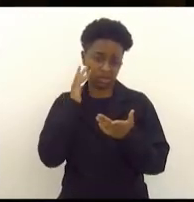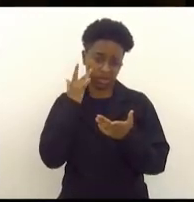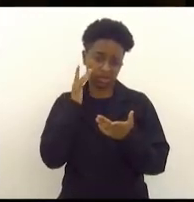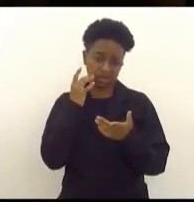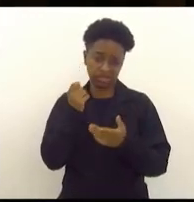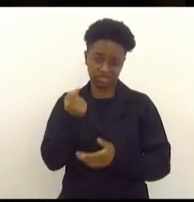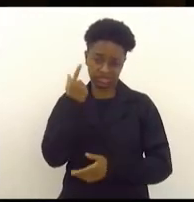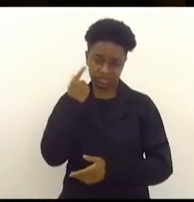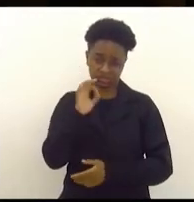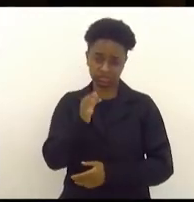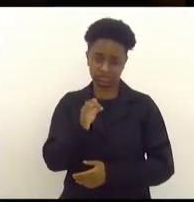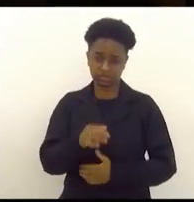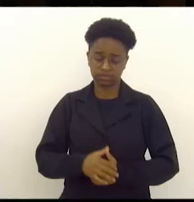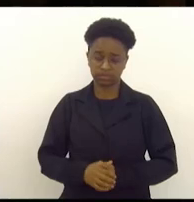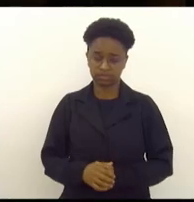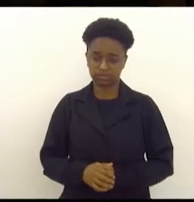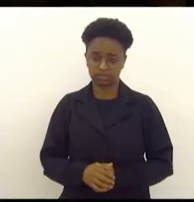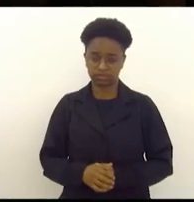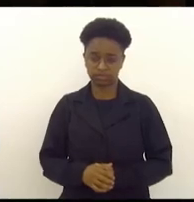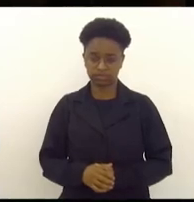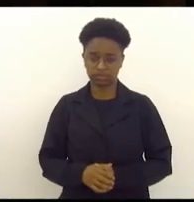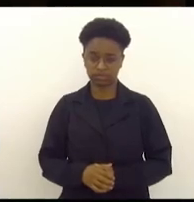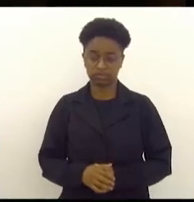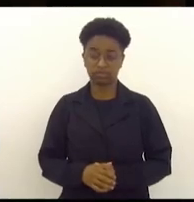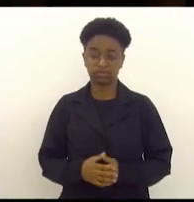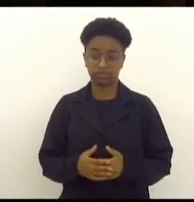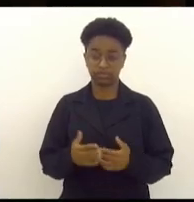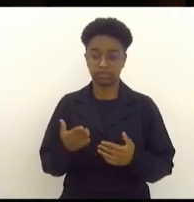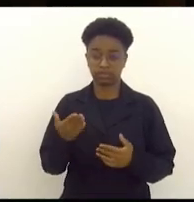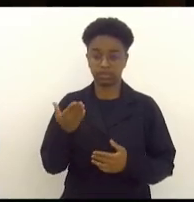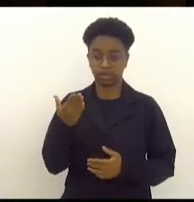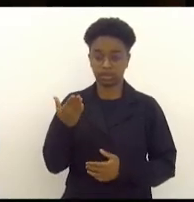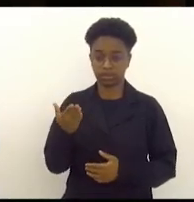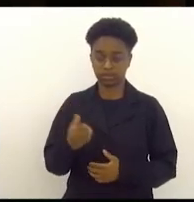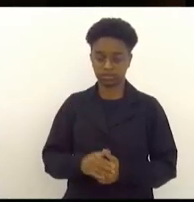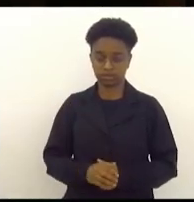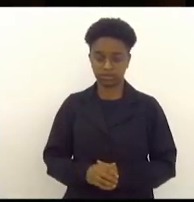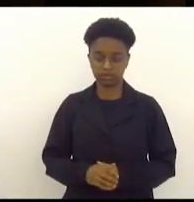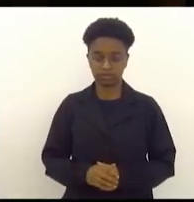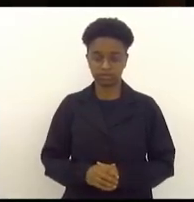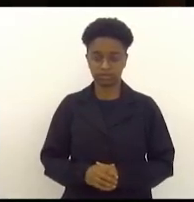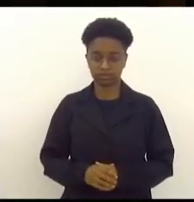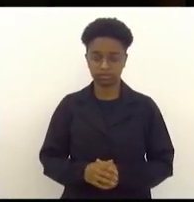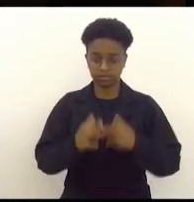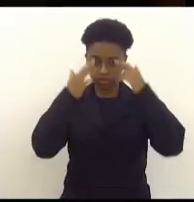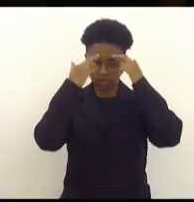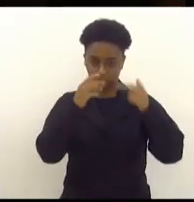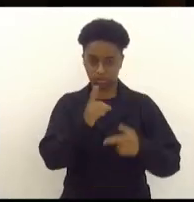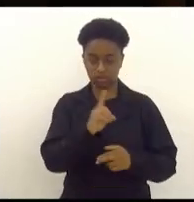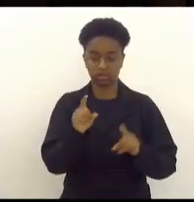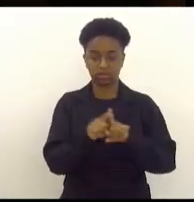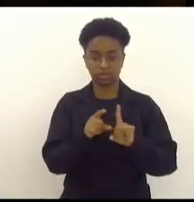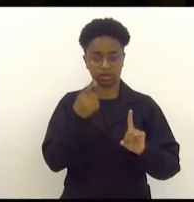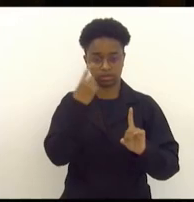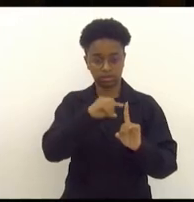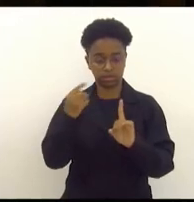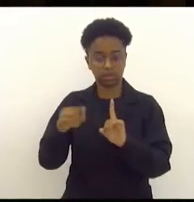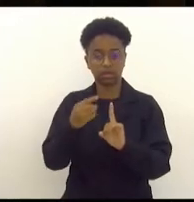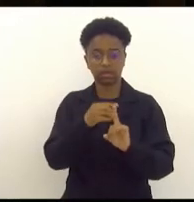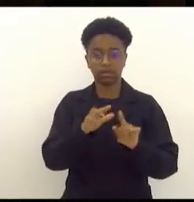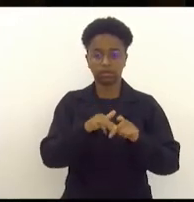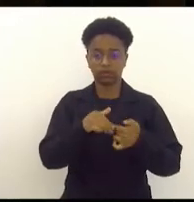é meio esquisita aí mas vamos lá ele foi completamente desrespeitado eh agredido pelo